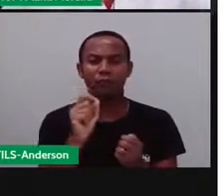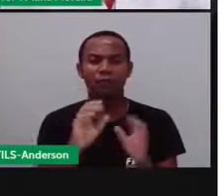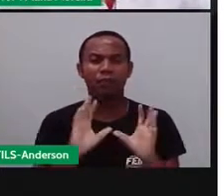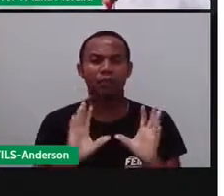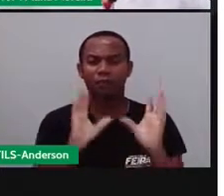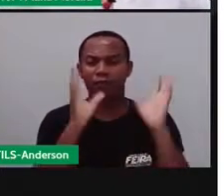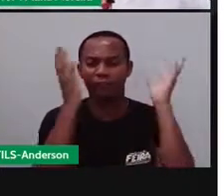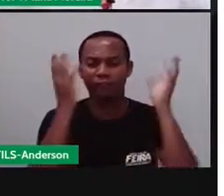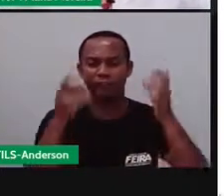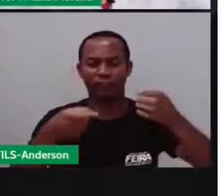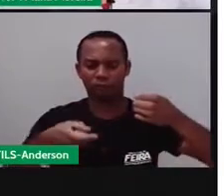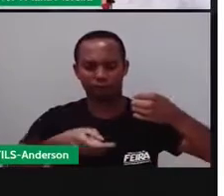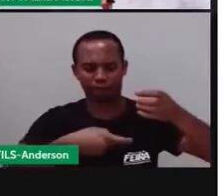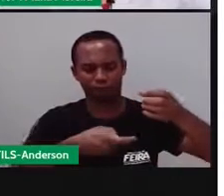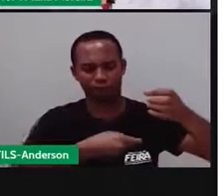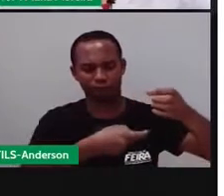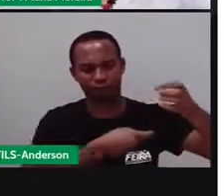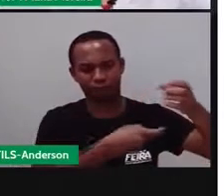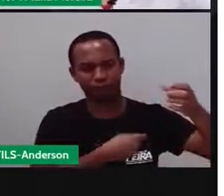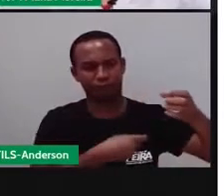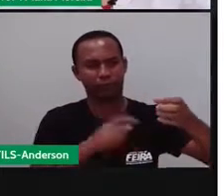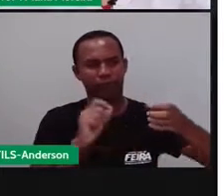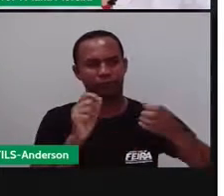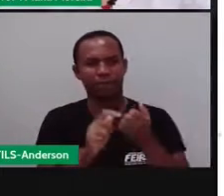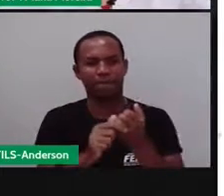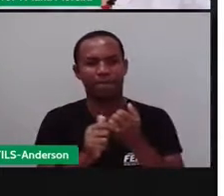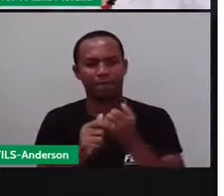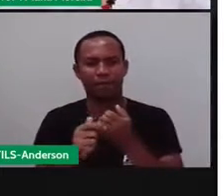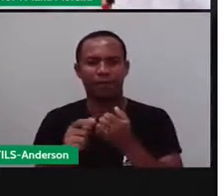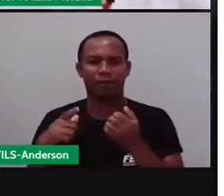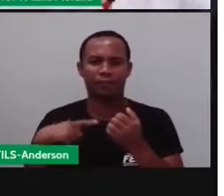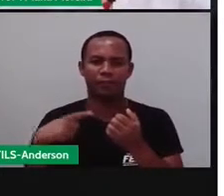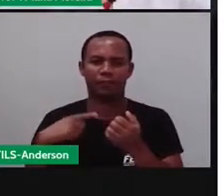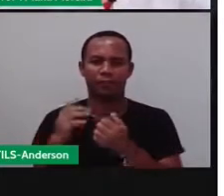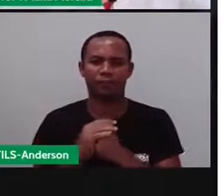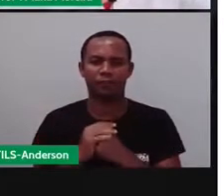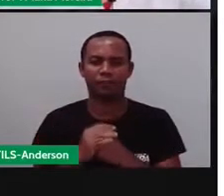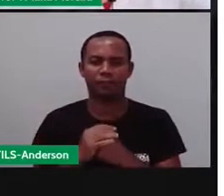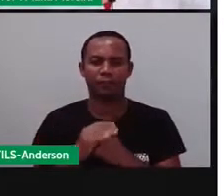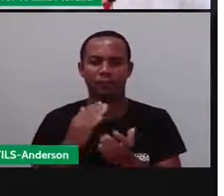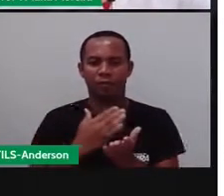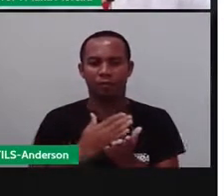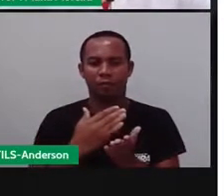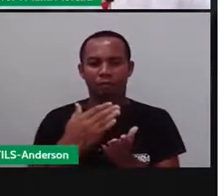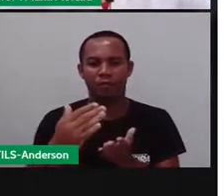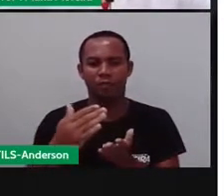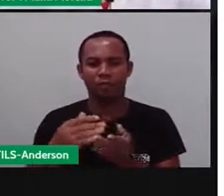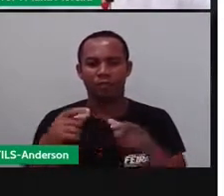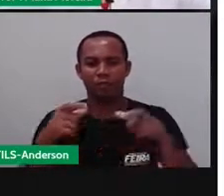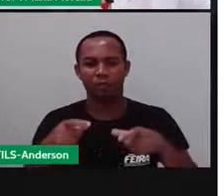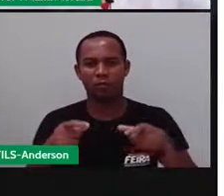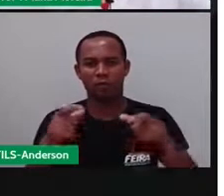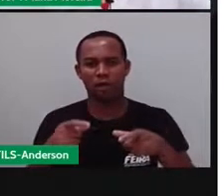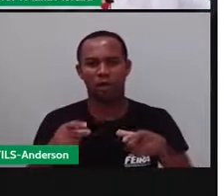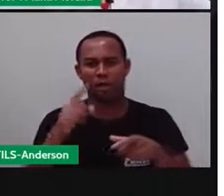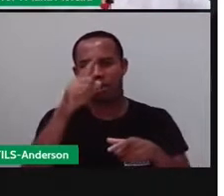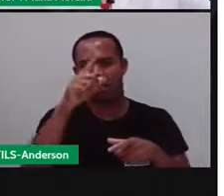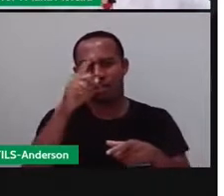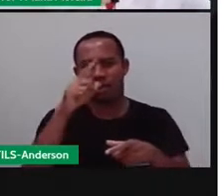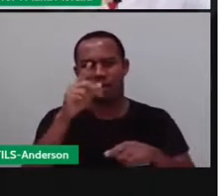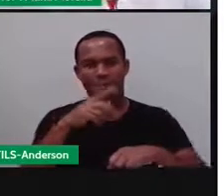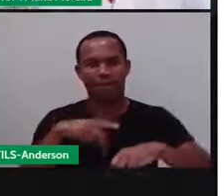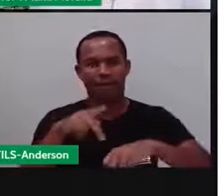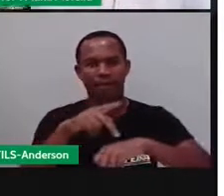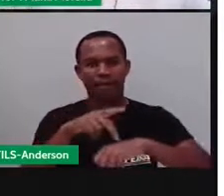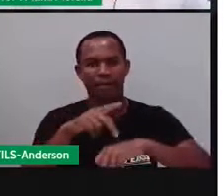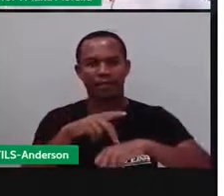Com a colheita do milho, que foi o que a Pró falou com vocês aqui. Originário das Américas, né? Ou seja,